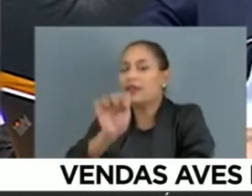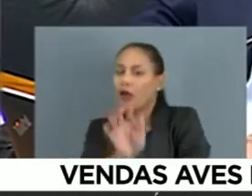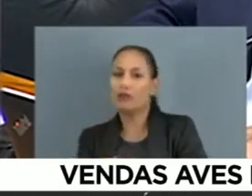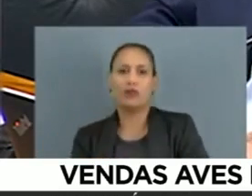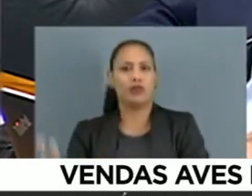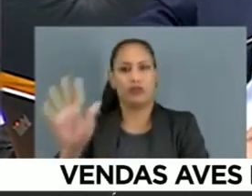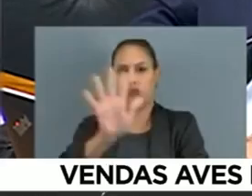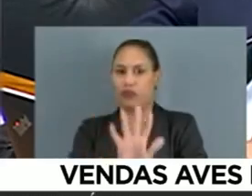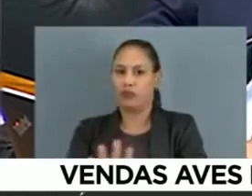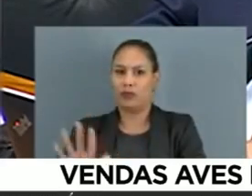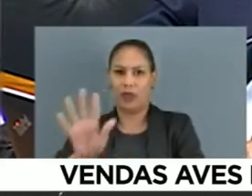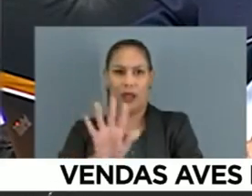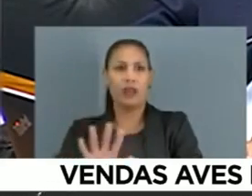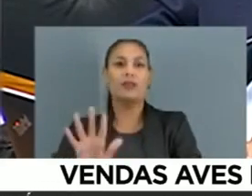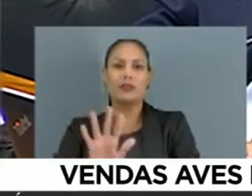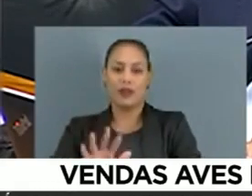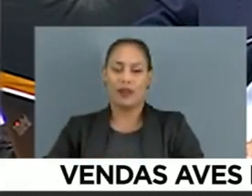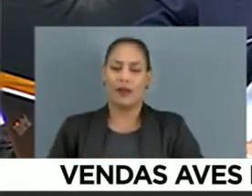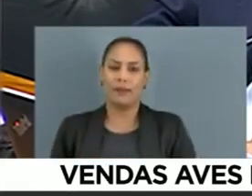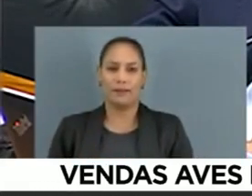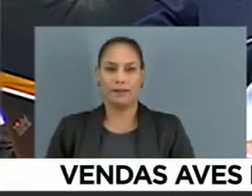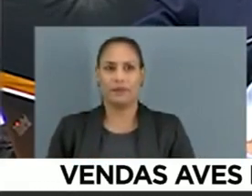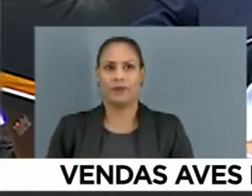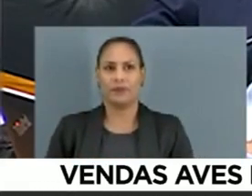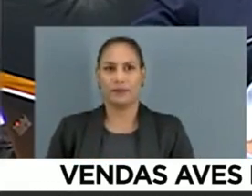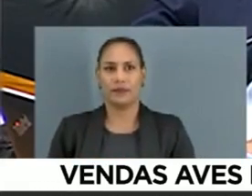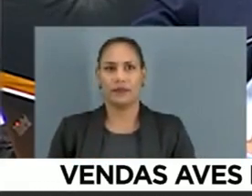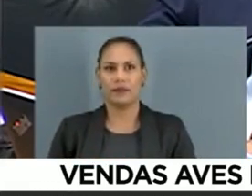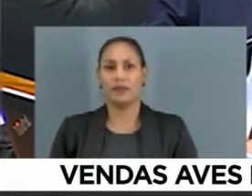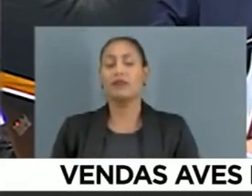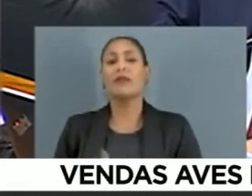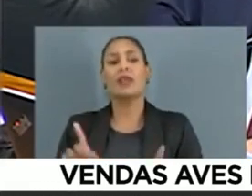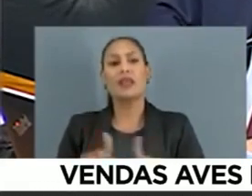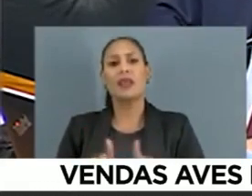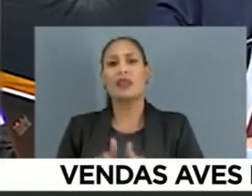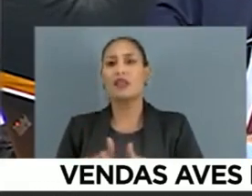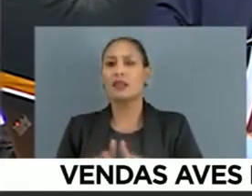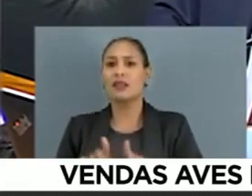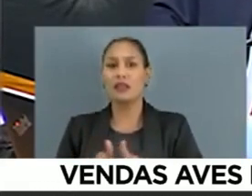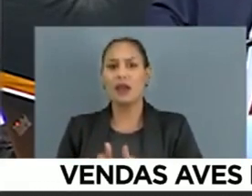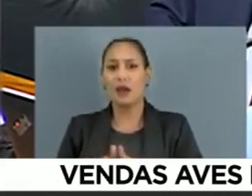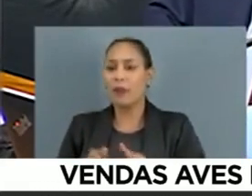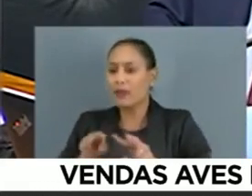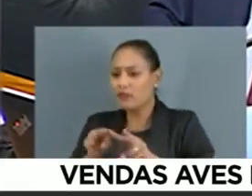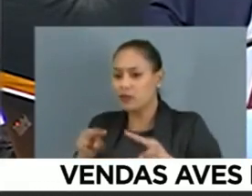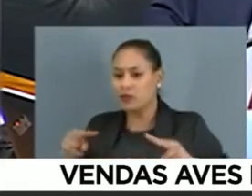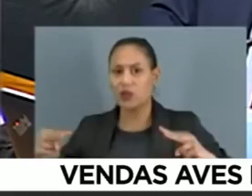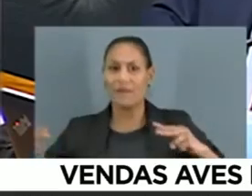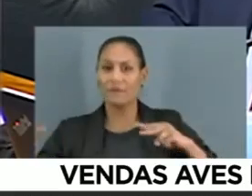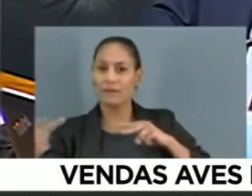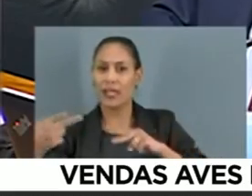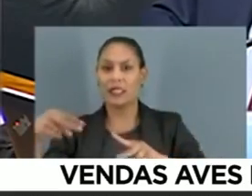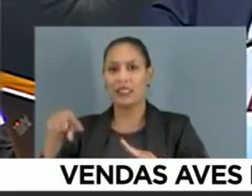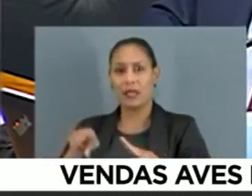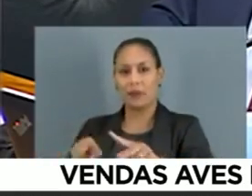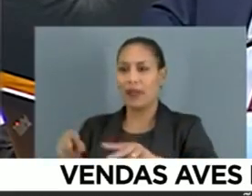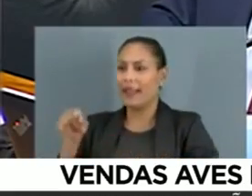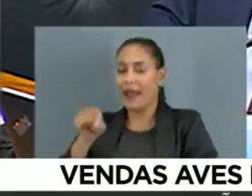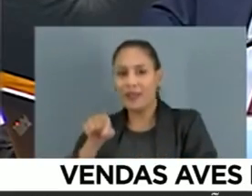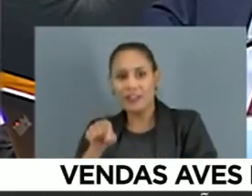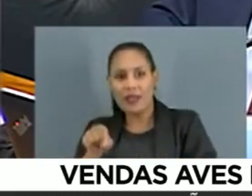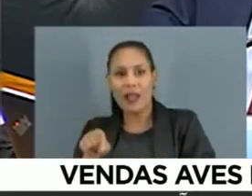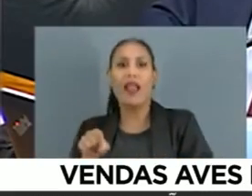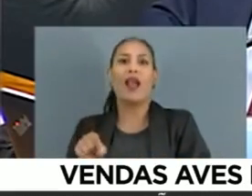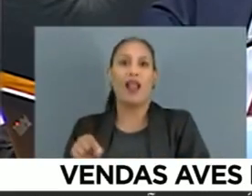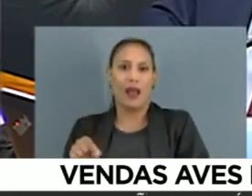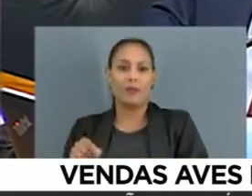da cevada e do malte. Além de conferir maior visibilidade ao polo cervejeiro local, a concessão a Guarapuava do título de